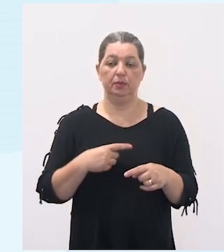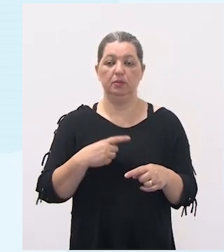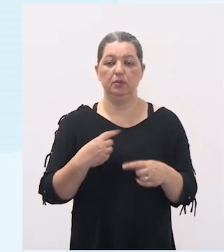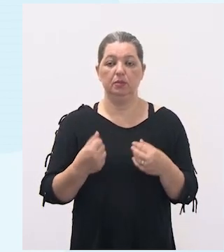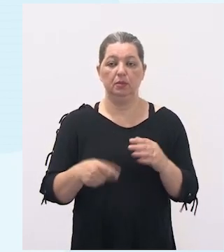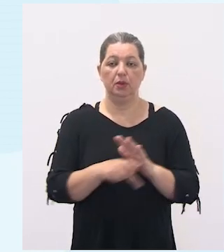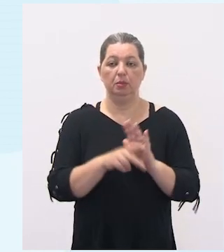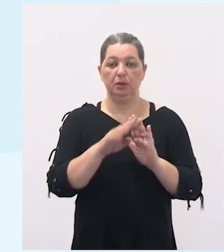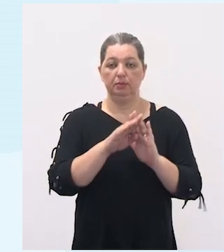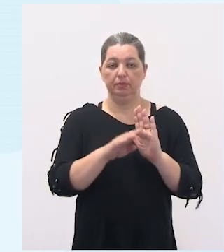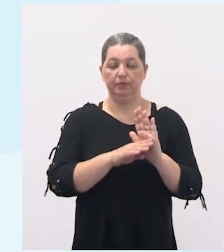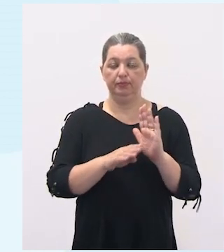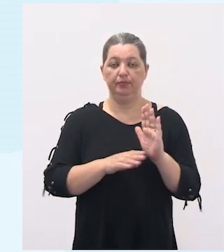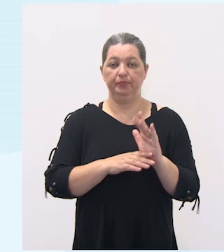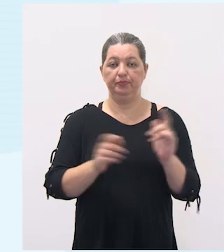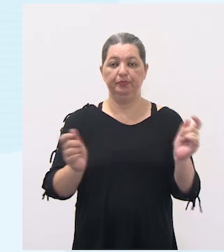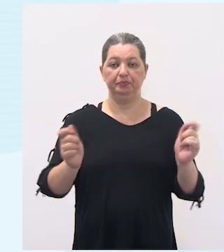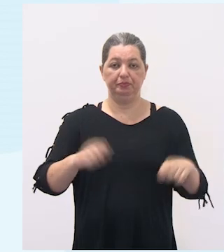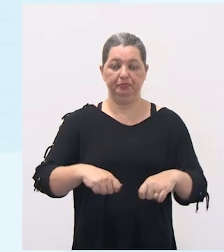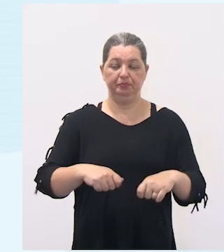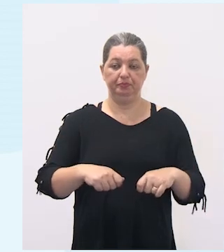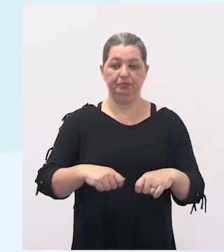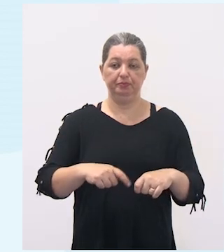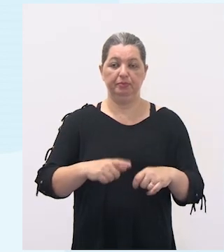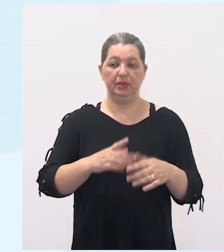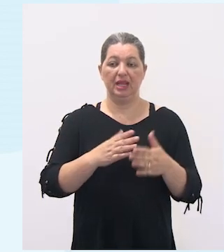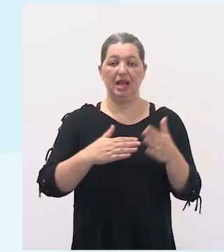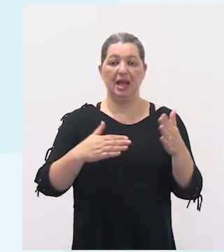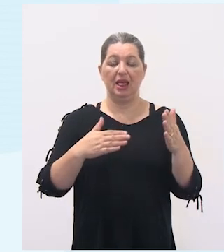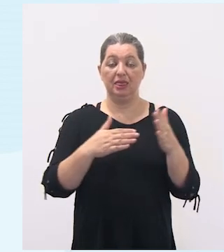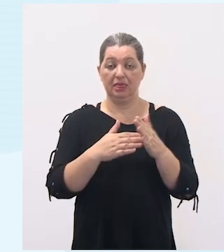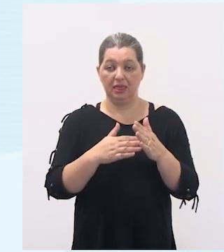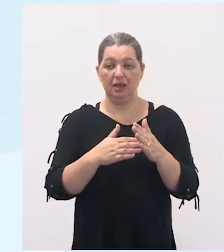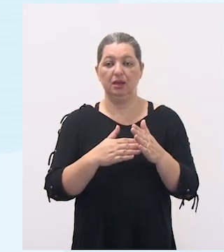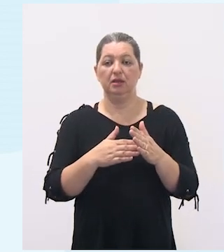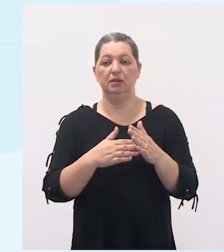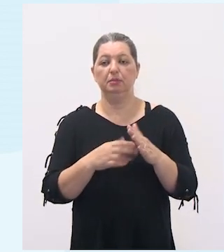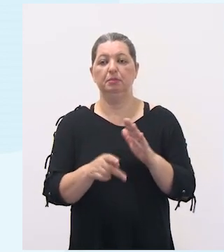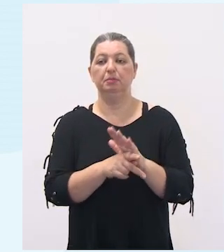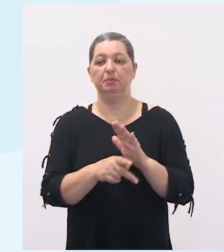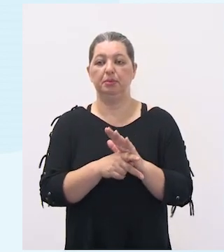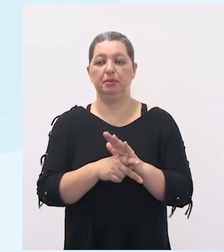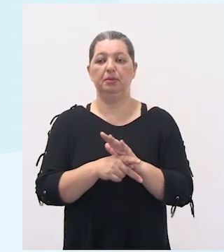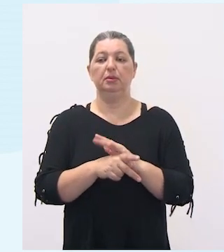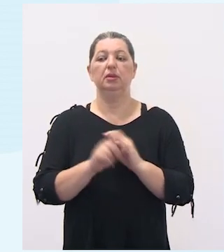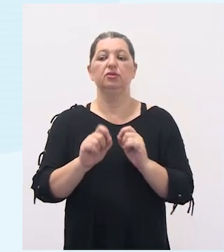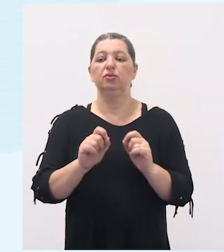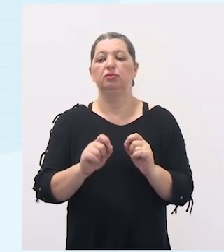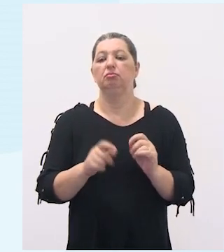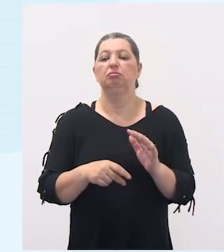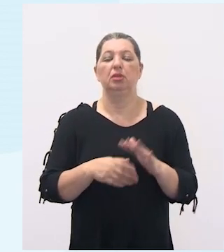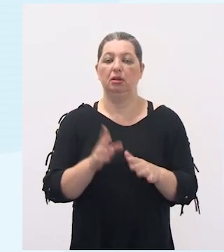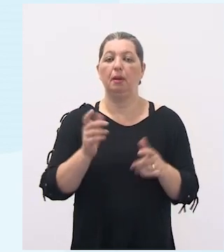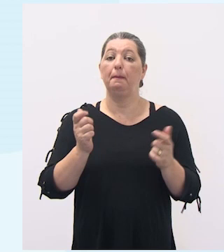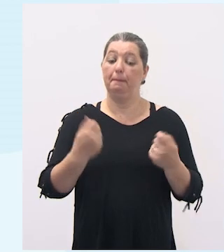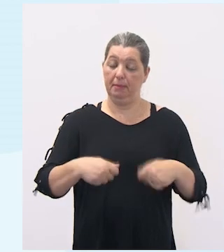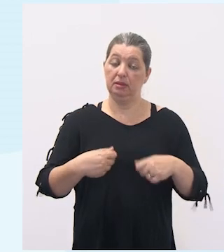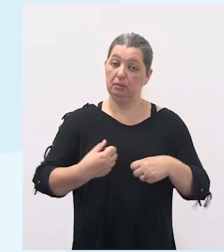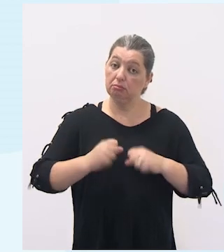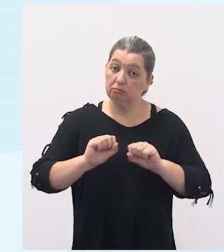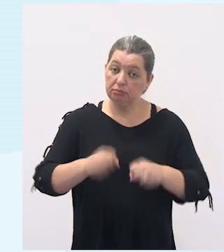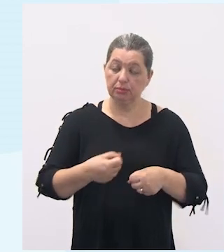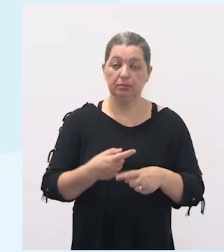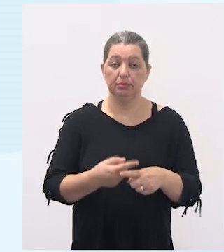escala de proficiência, ela vai até o nível de 500, até o intervalo de 500. Então, ela exige mais. A rede